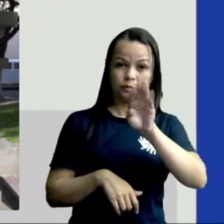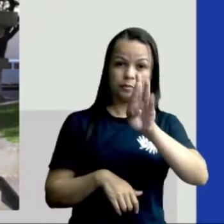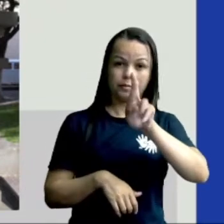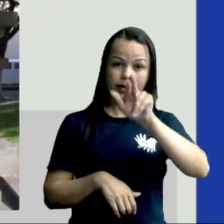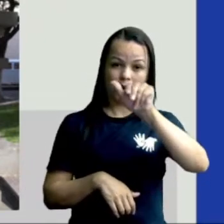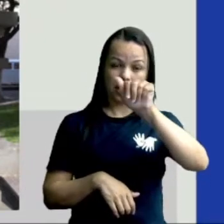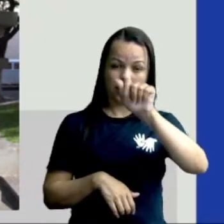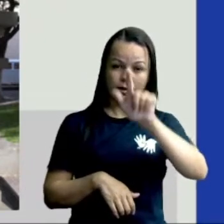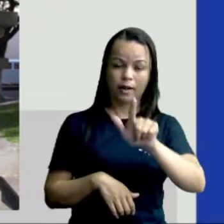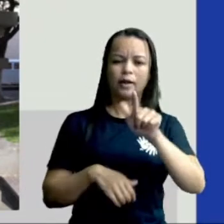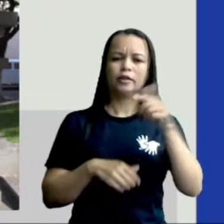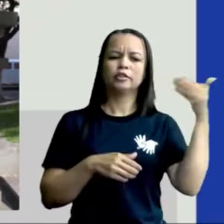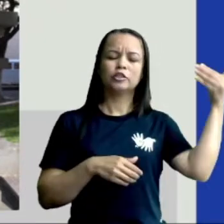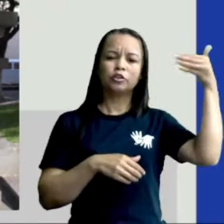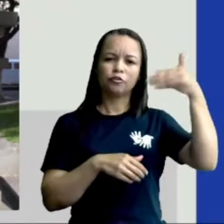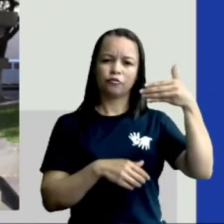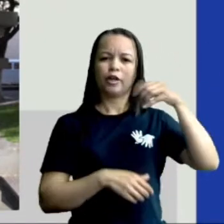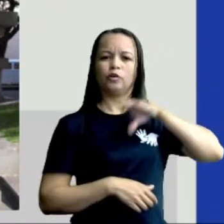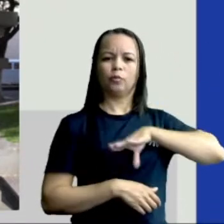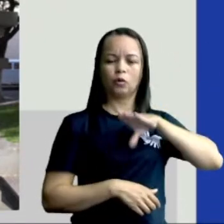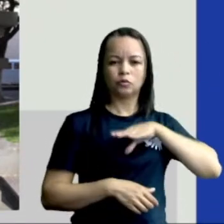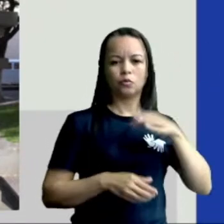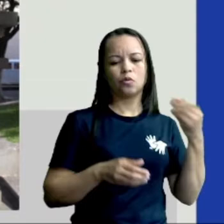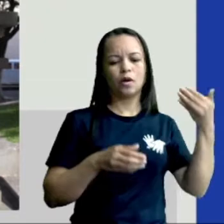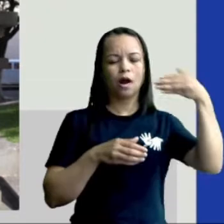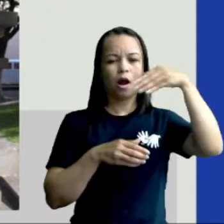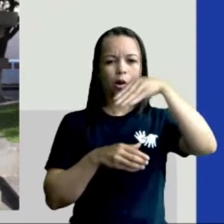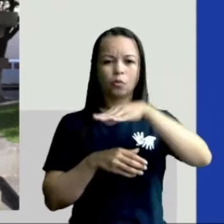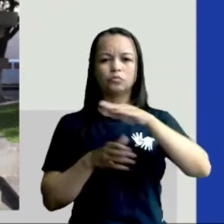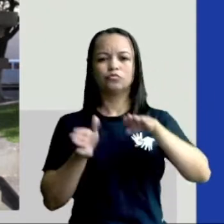que veio da ilha de Cabo Verde em